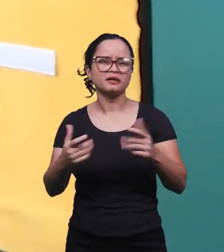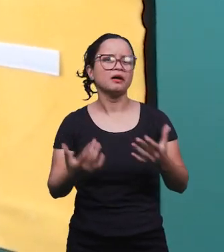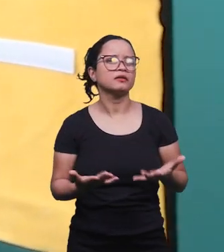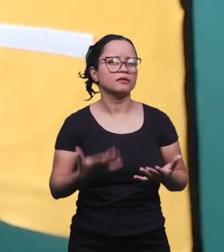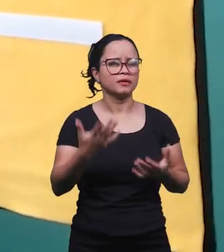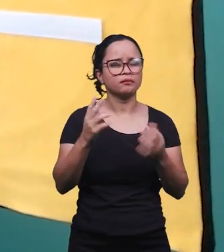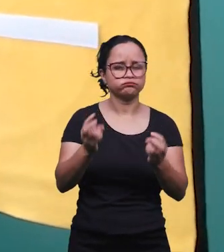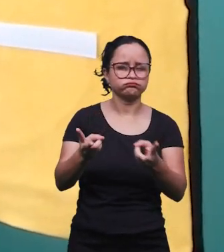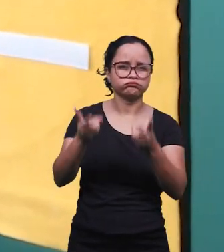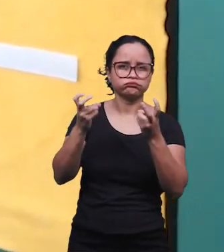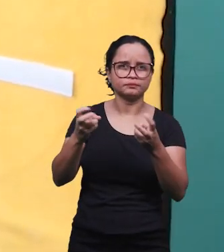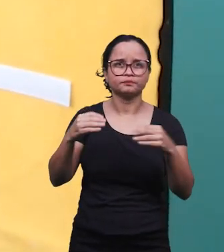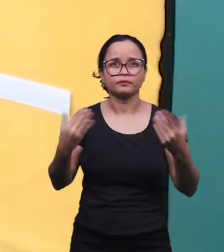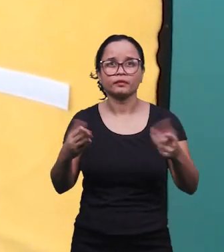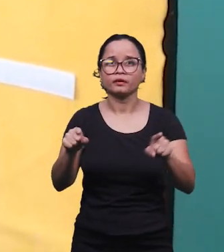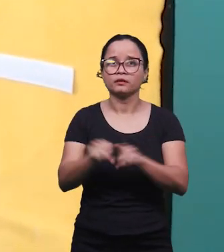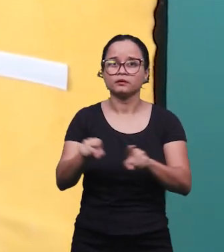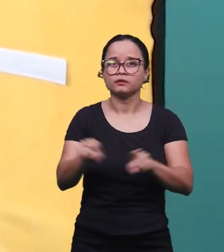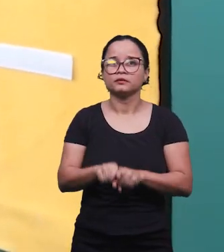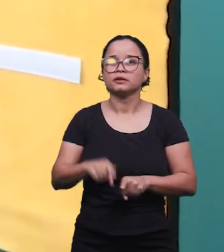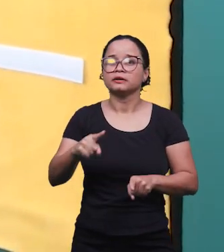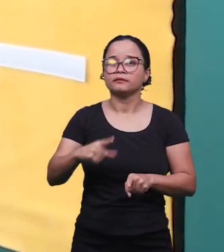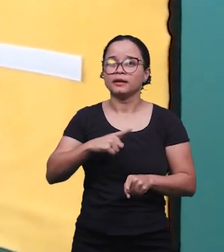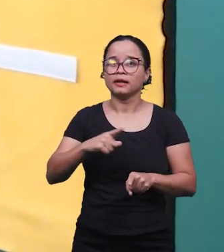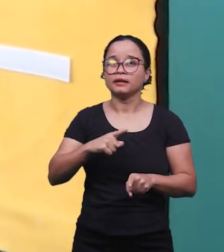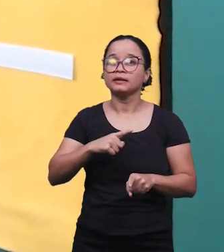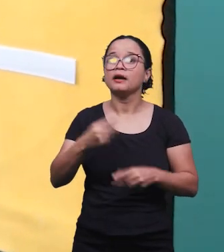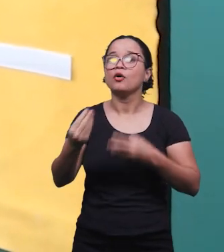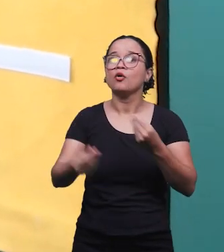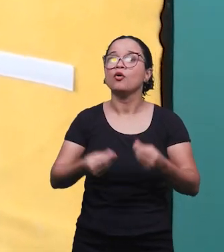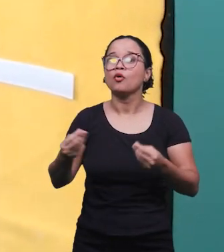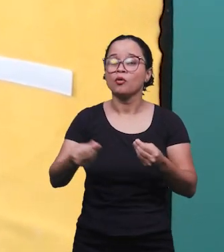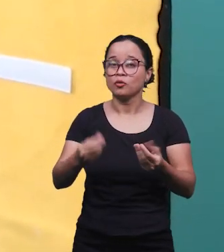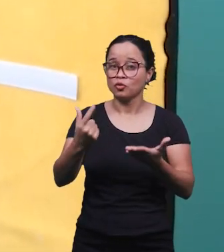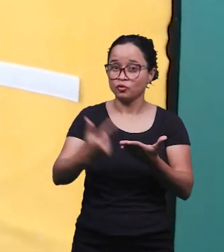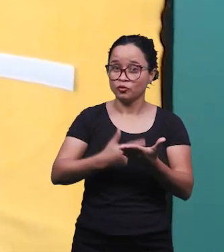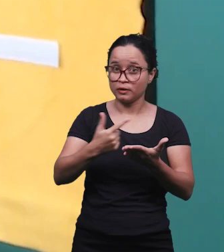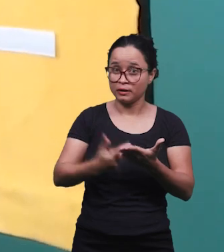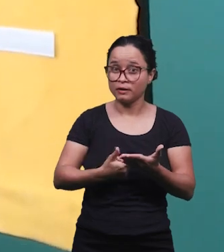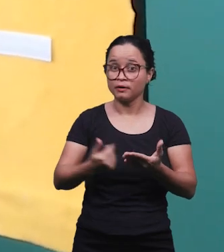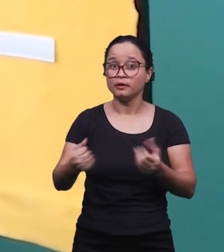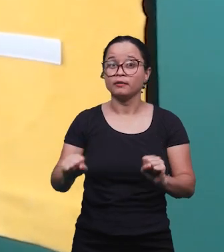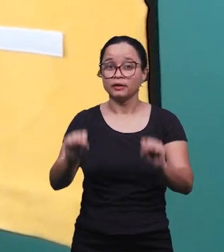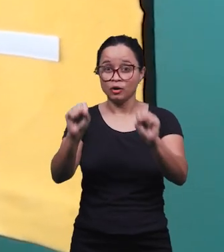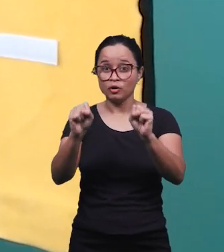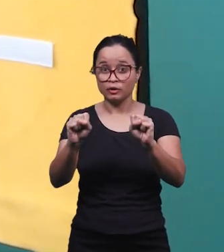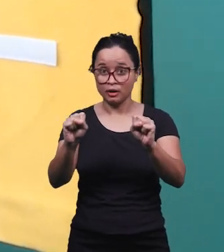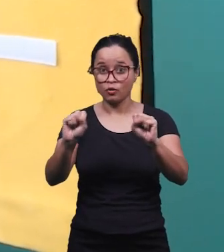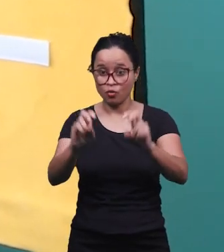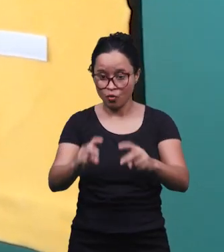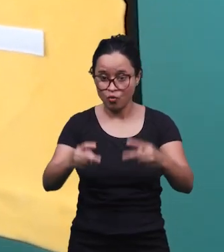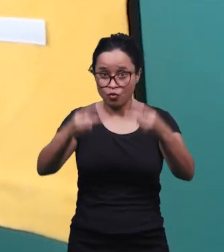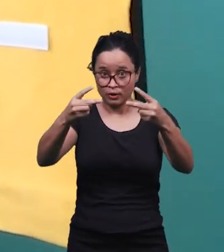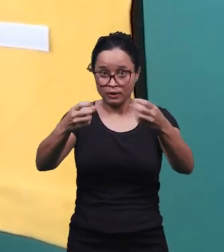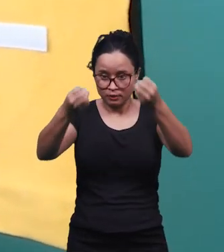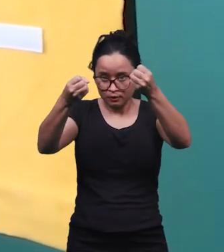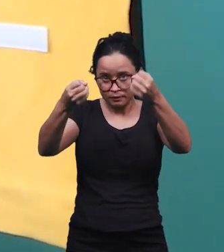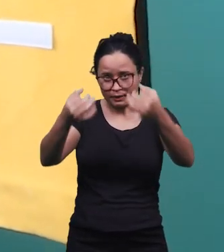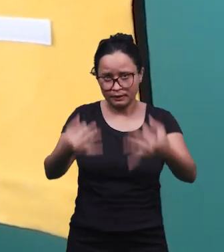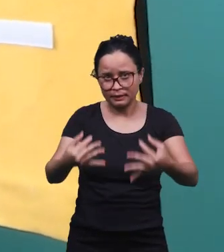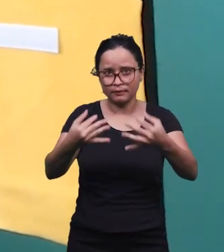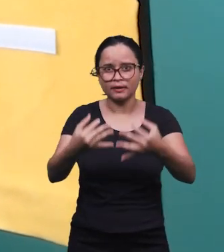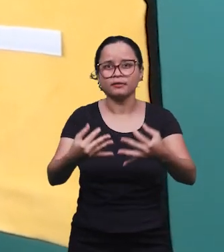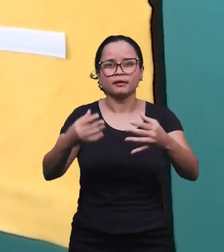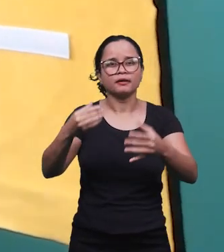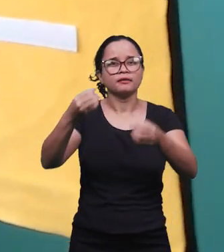pictogramas, onde, quando, eles vão estar também na descrição aqui deste vídeo. Haverá um link com a descrição ali na